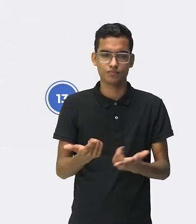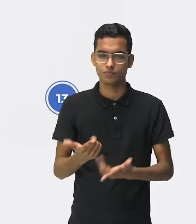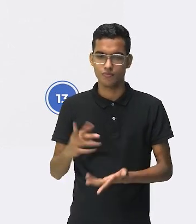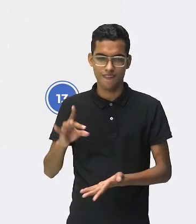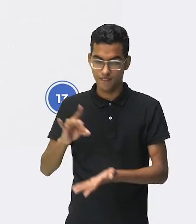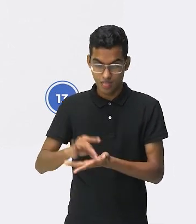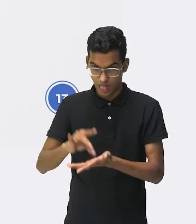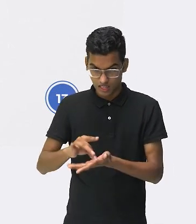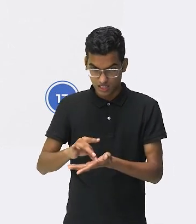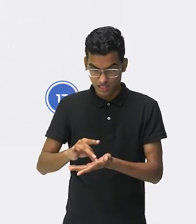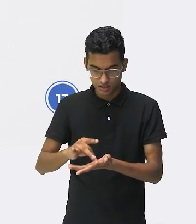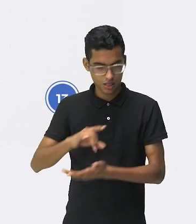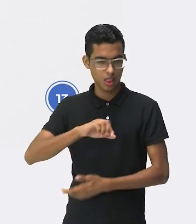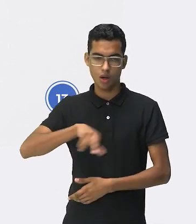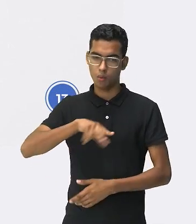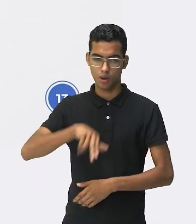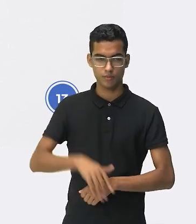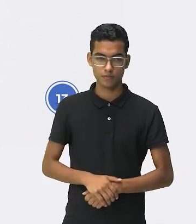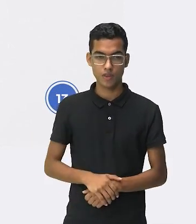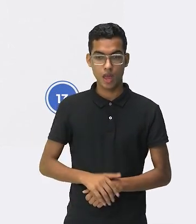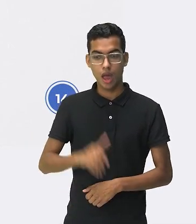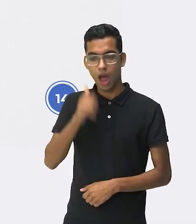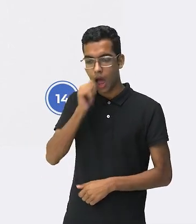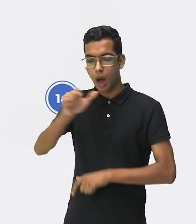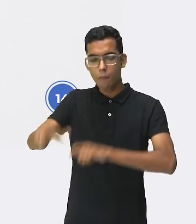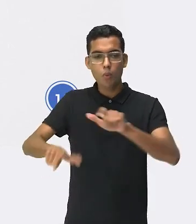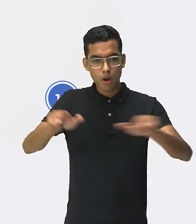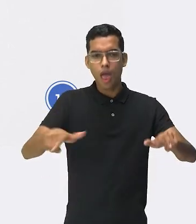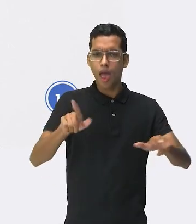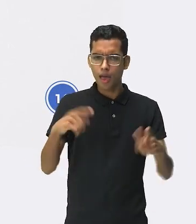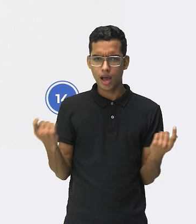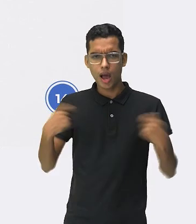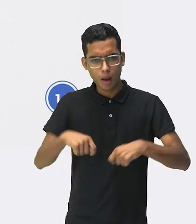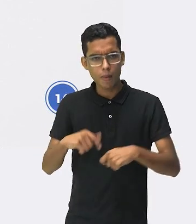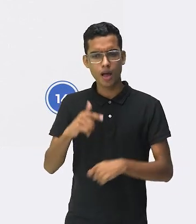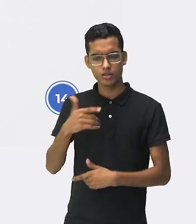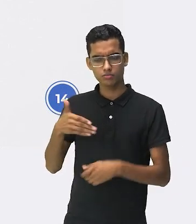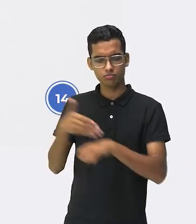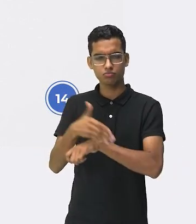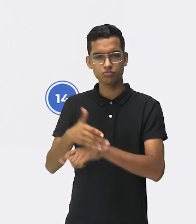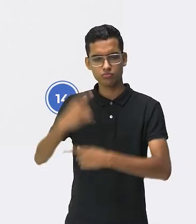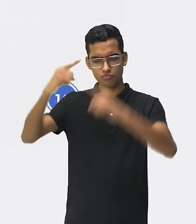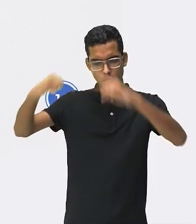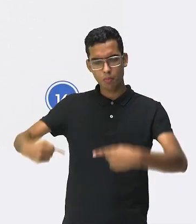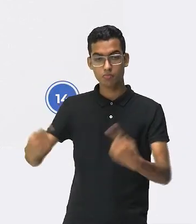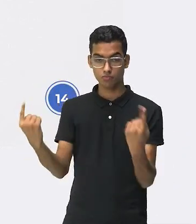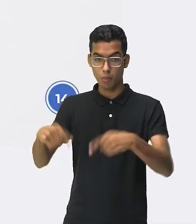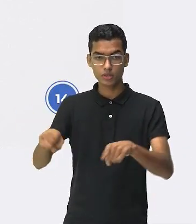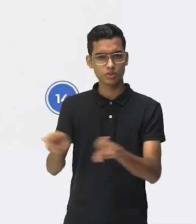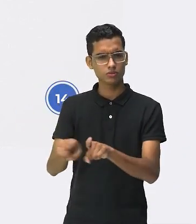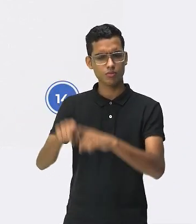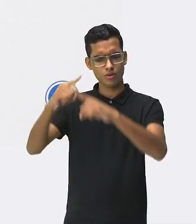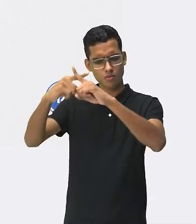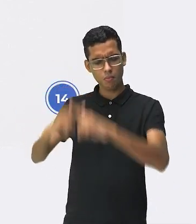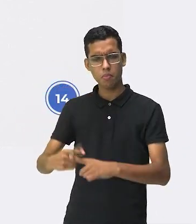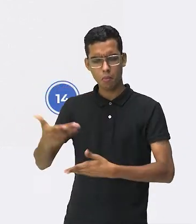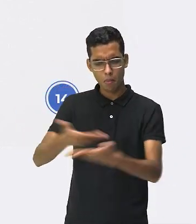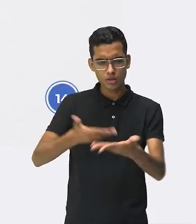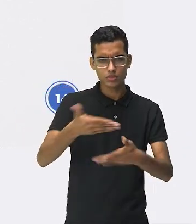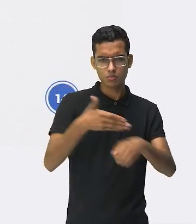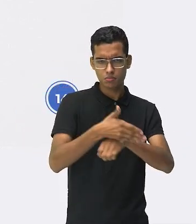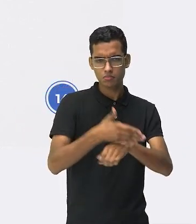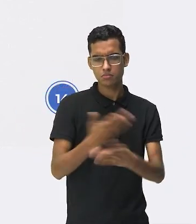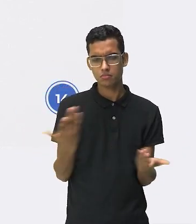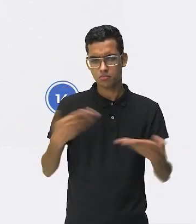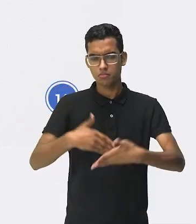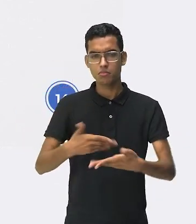sim, a gente tem força sim, basta que a gente treine, né? Vocês viram lá naquele vídeo. Logo, aqui a alternativa correta